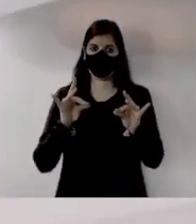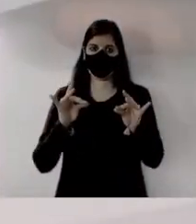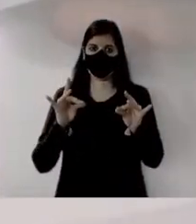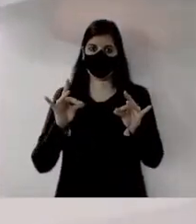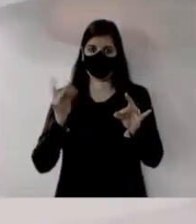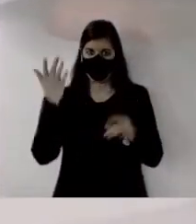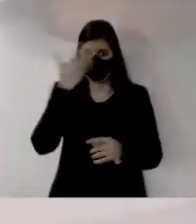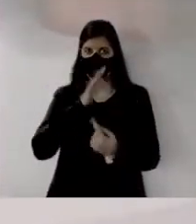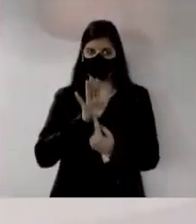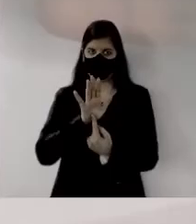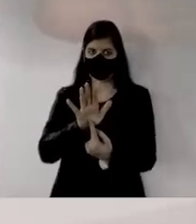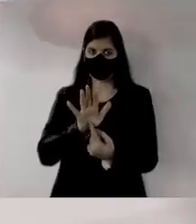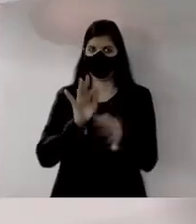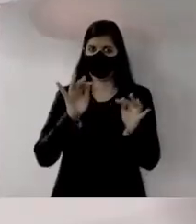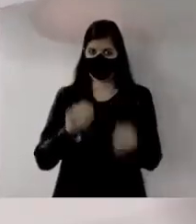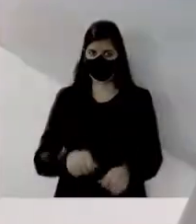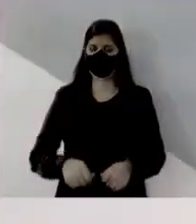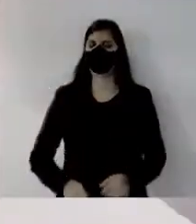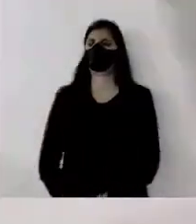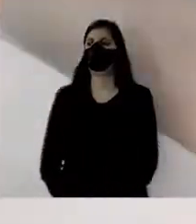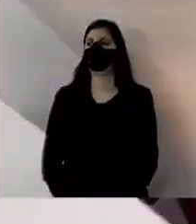vou mostrar para vocês o resultado final.